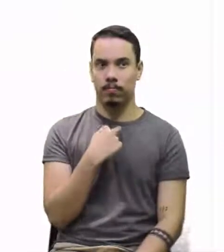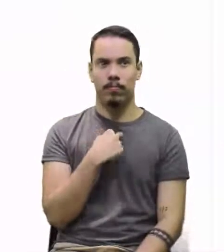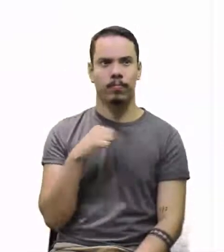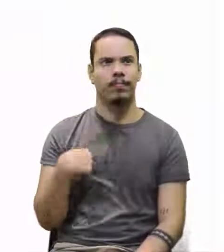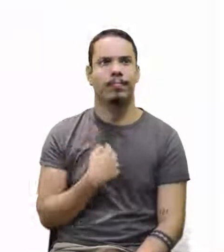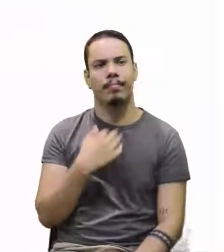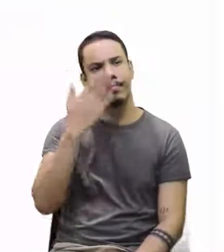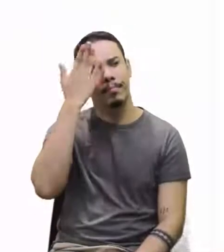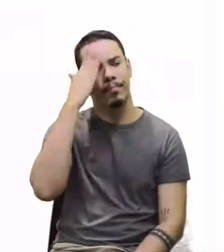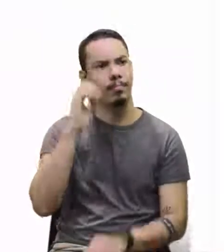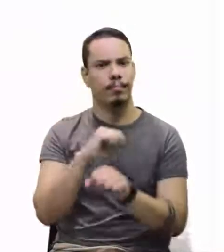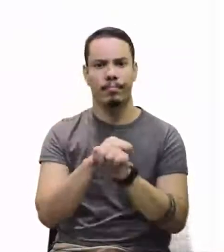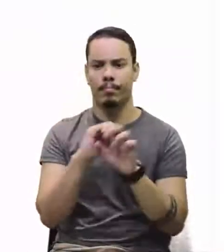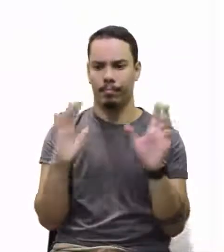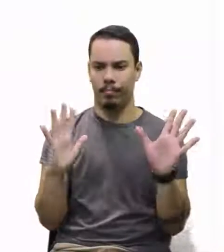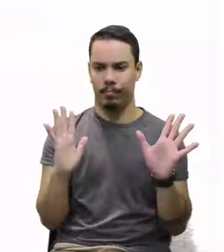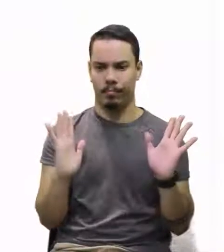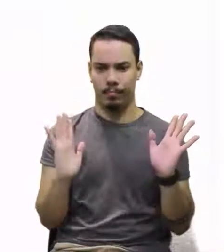né?